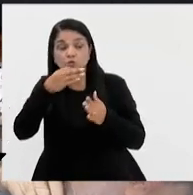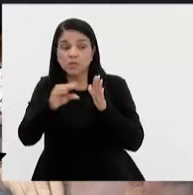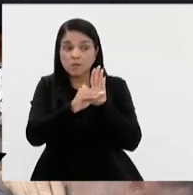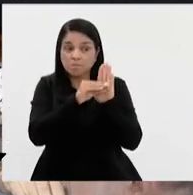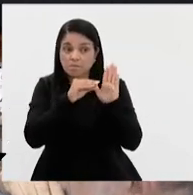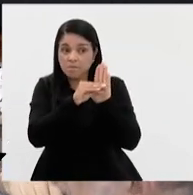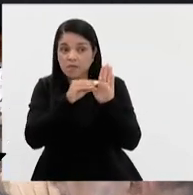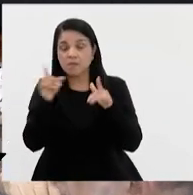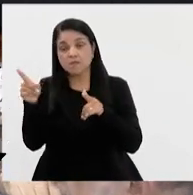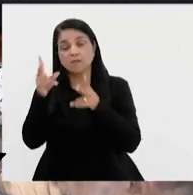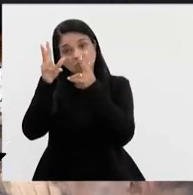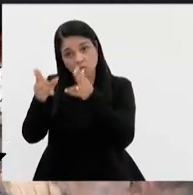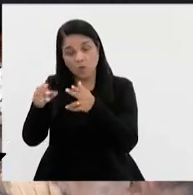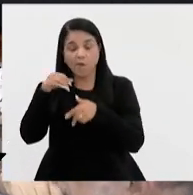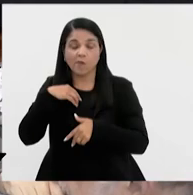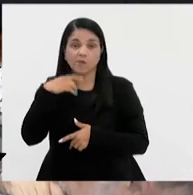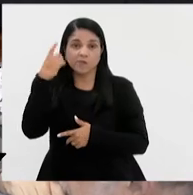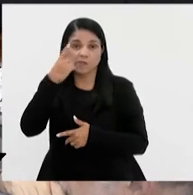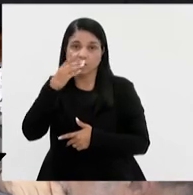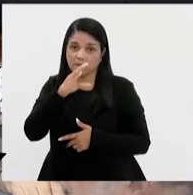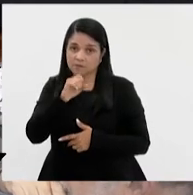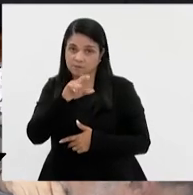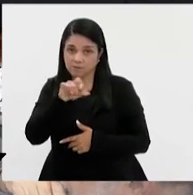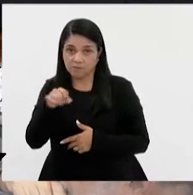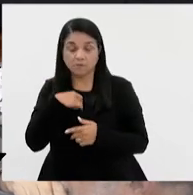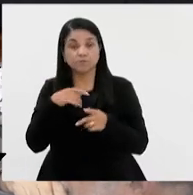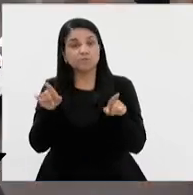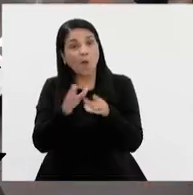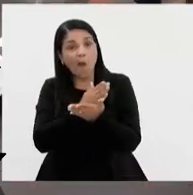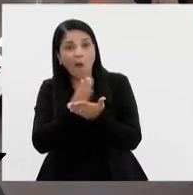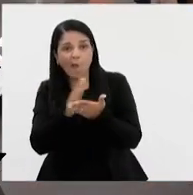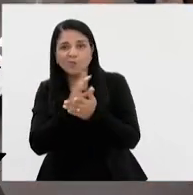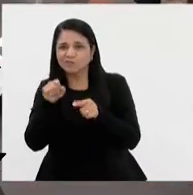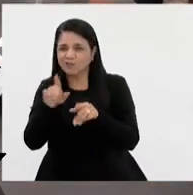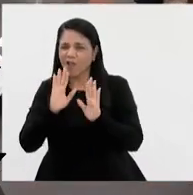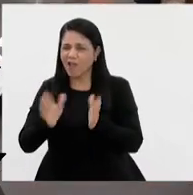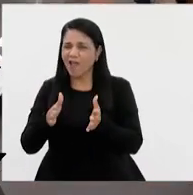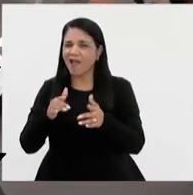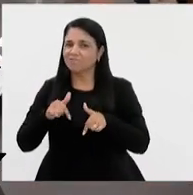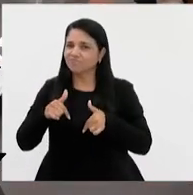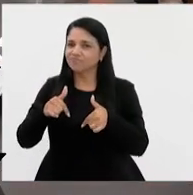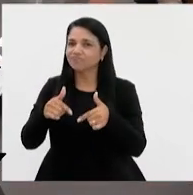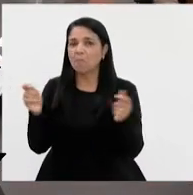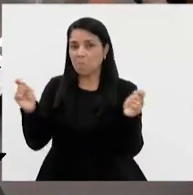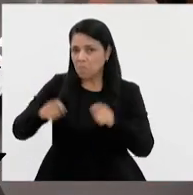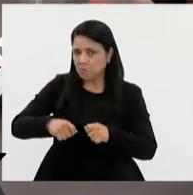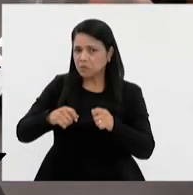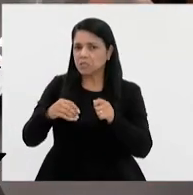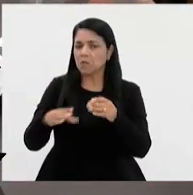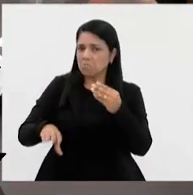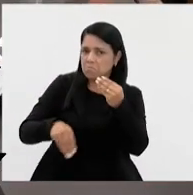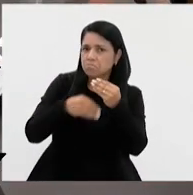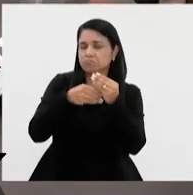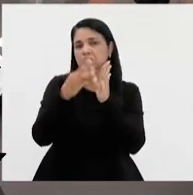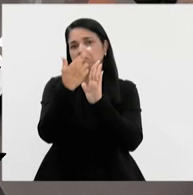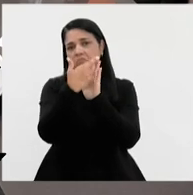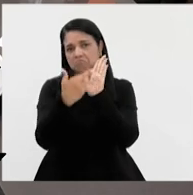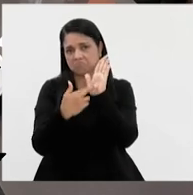deputada Célia, Vossa Excelência mesmo, podem ser feitas. Algumas Vossa Excelência até manifestou que, eventualmente, poderia aderir.